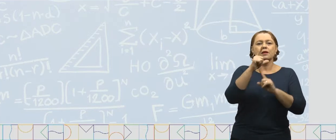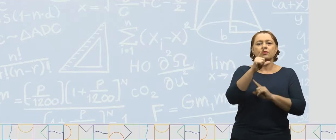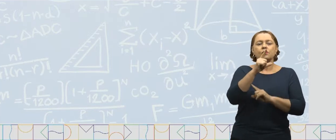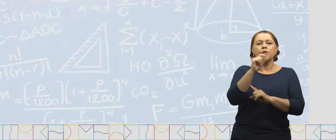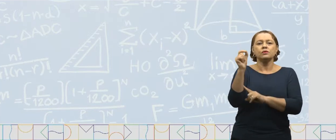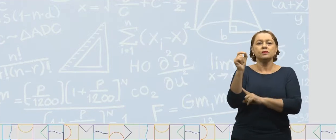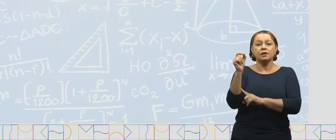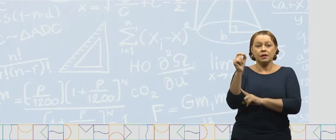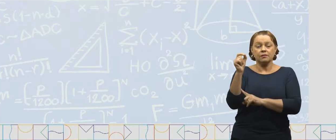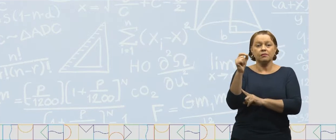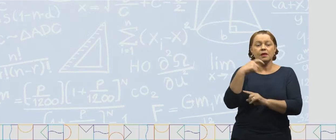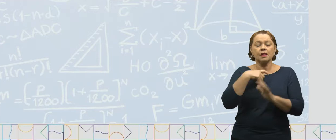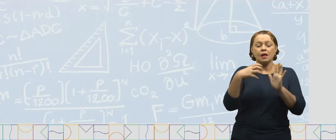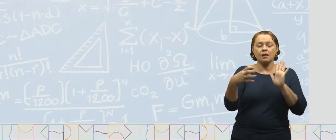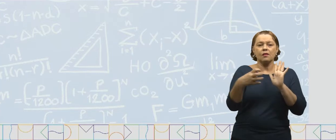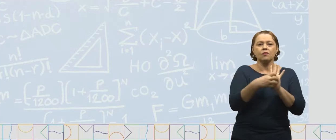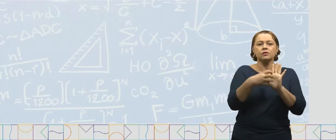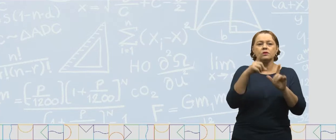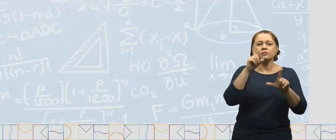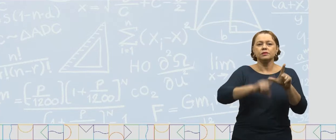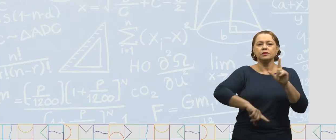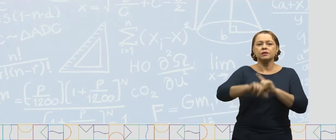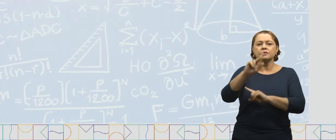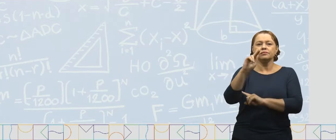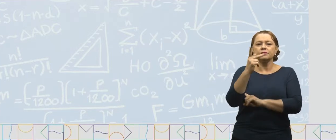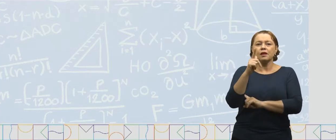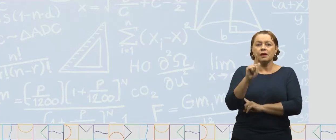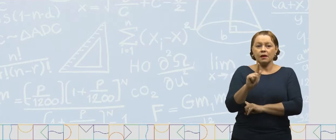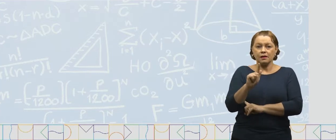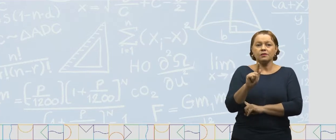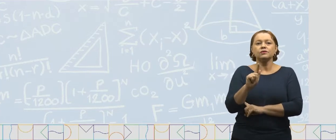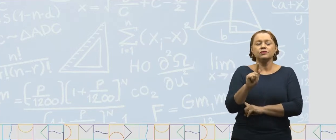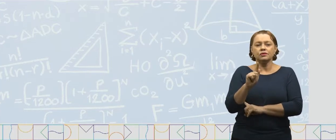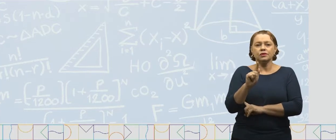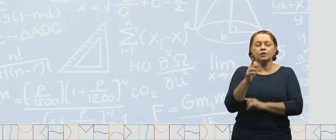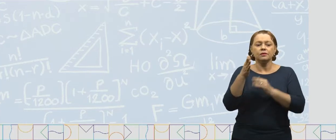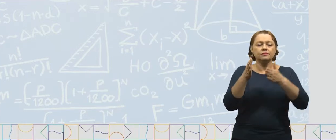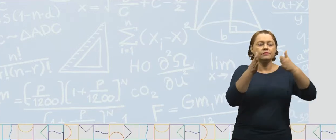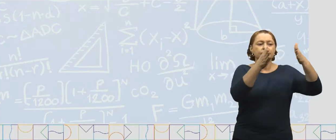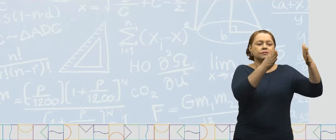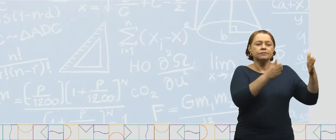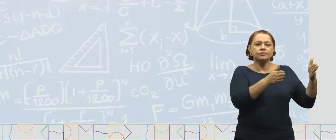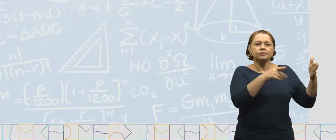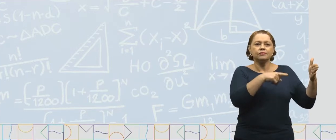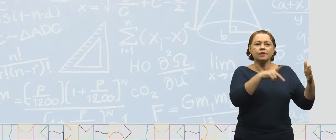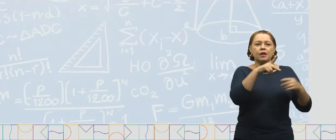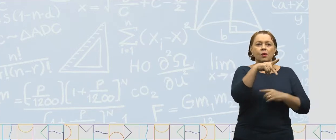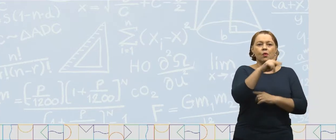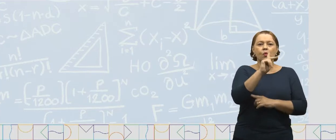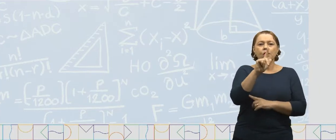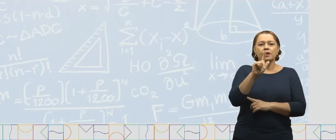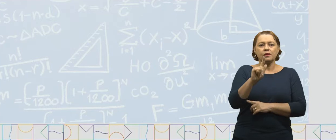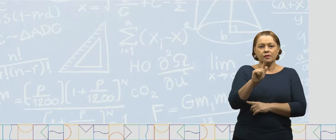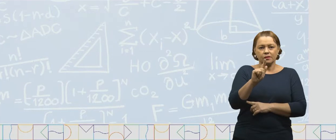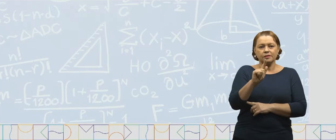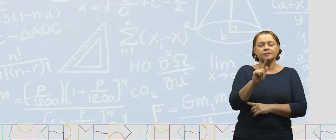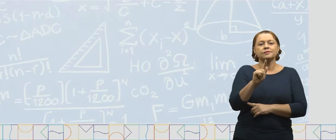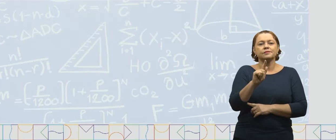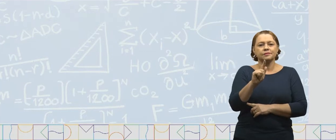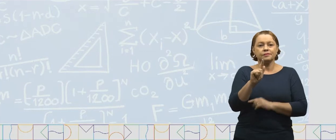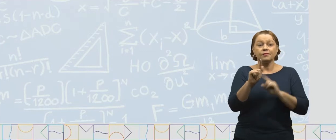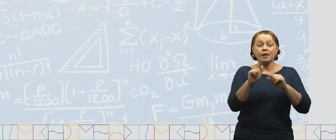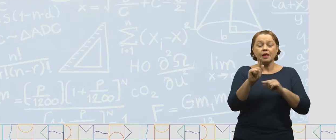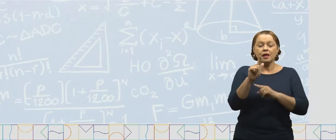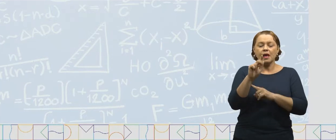100, tendo como símbolo as letras HG. E, por fim, o quilograma, que